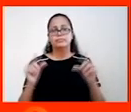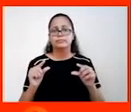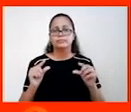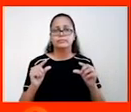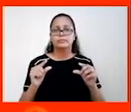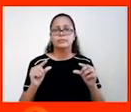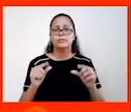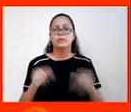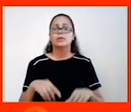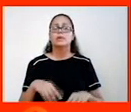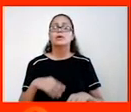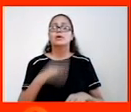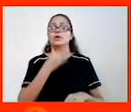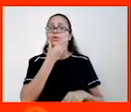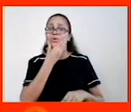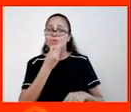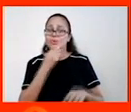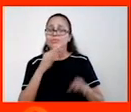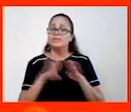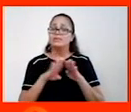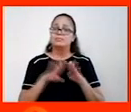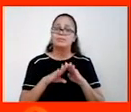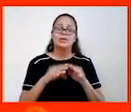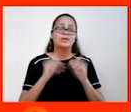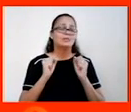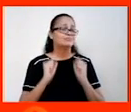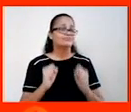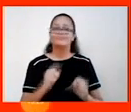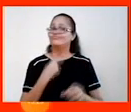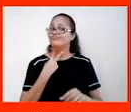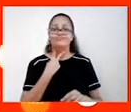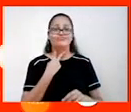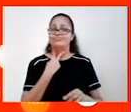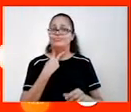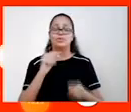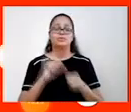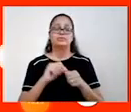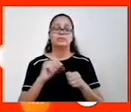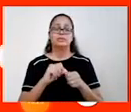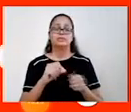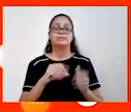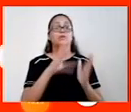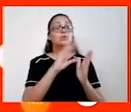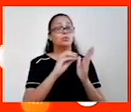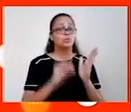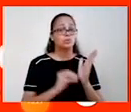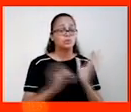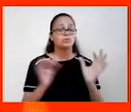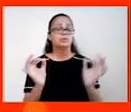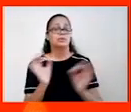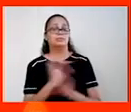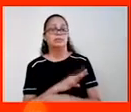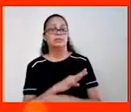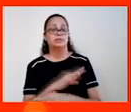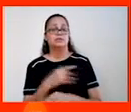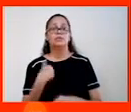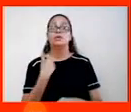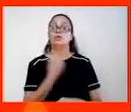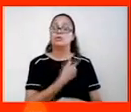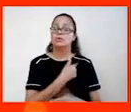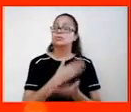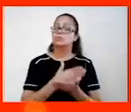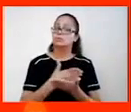o homem é capaz de produzi-lo, certo? Pessoal, o conteúdo da aula de hoje fica por aqui.